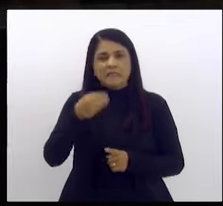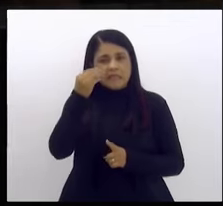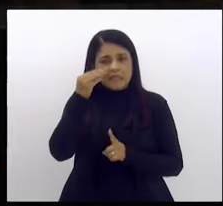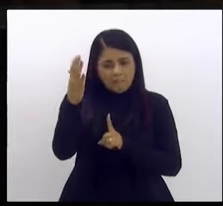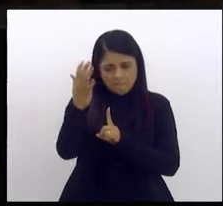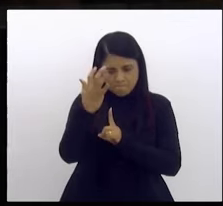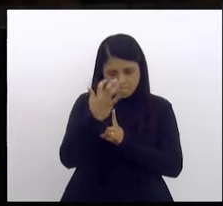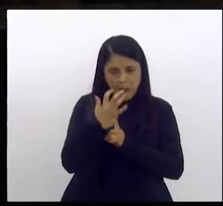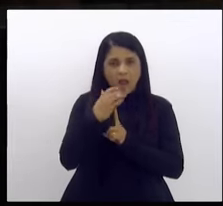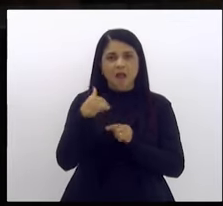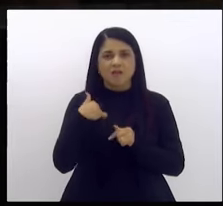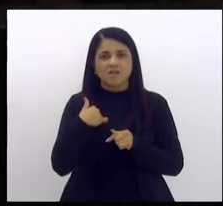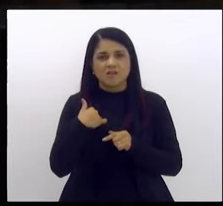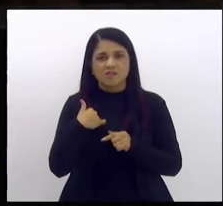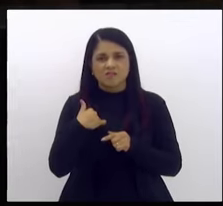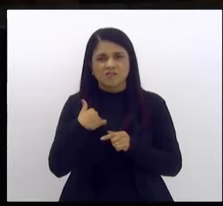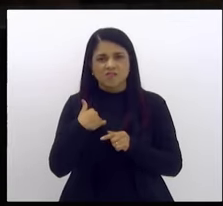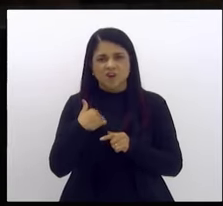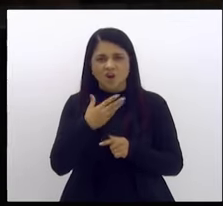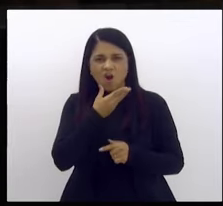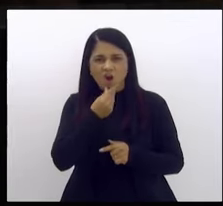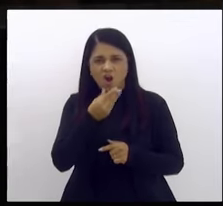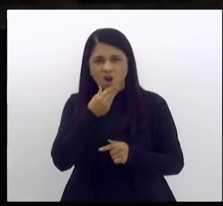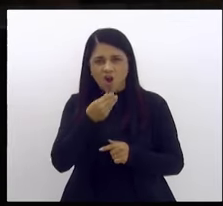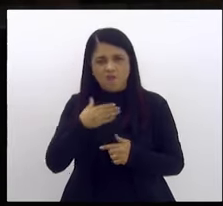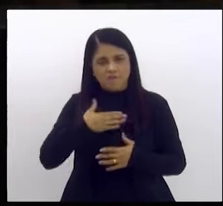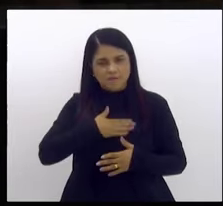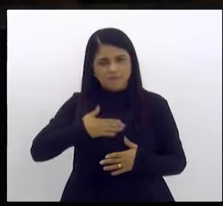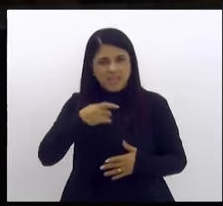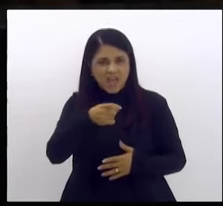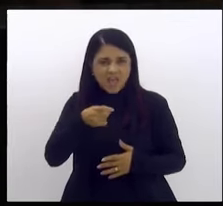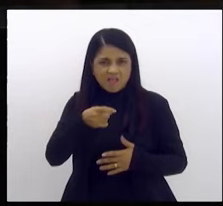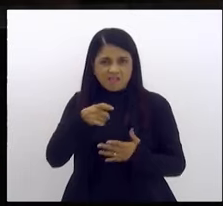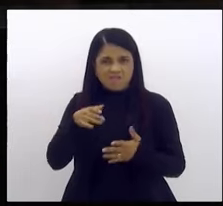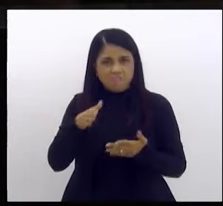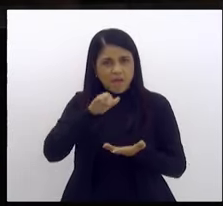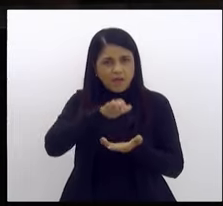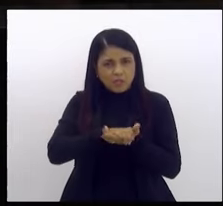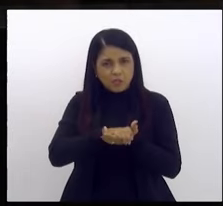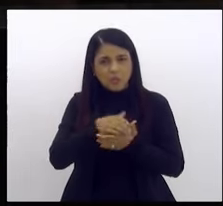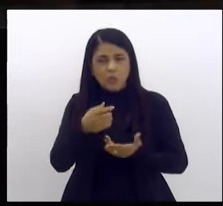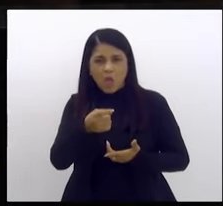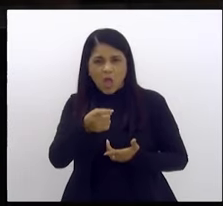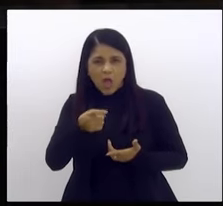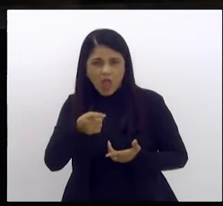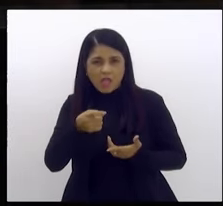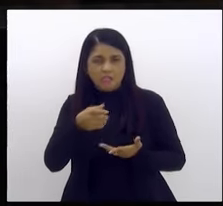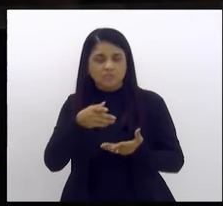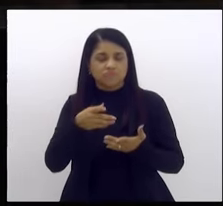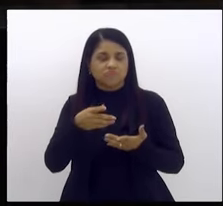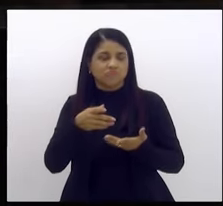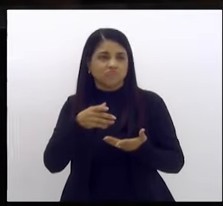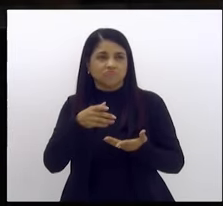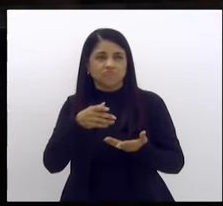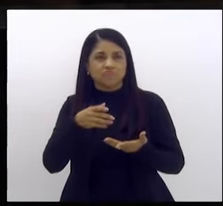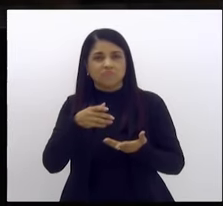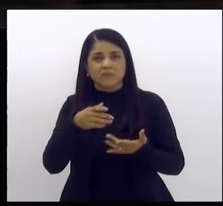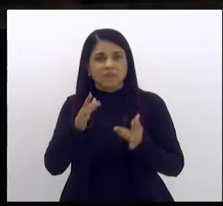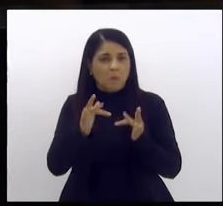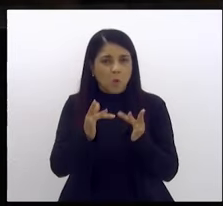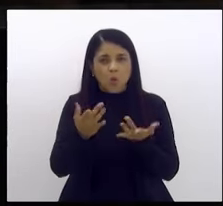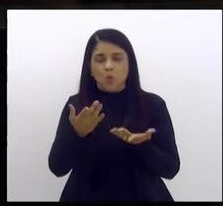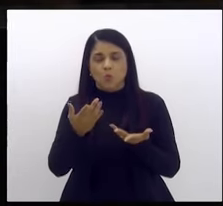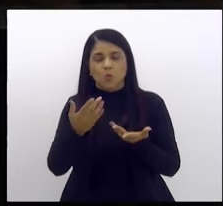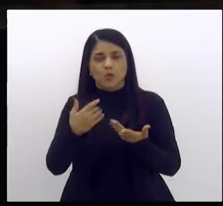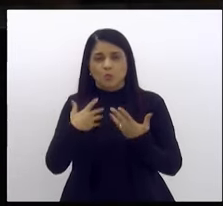ao bel prazer de homens, ex-companheiros, companheiros atuais ou aqueles que não aceitam o término